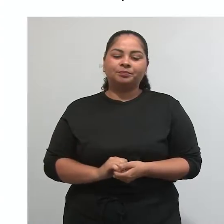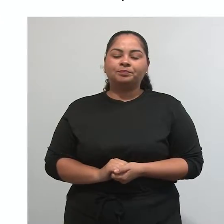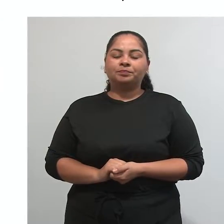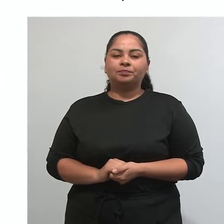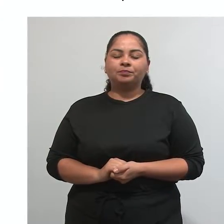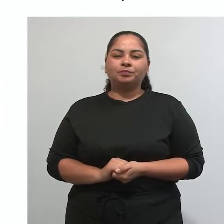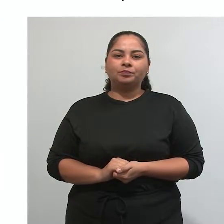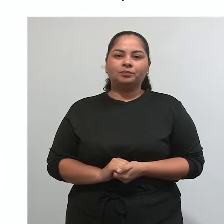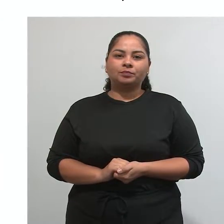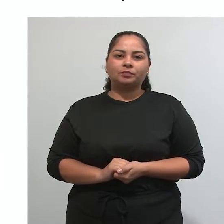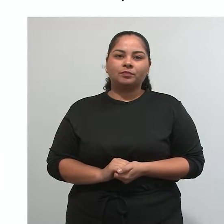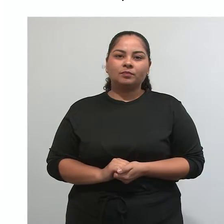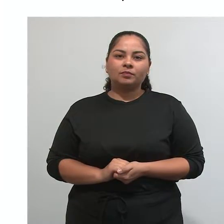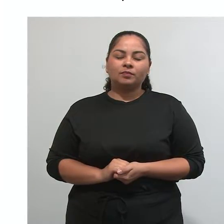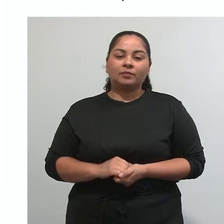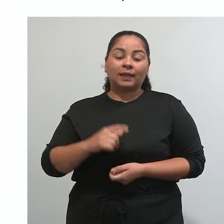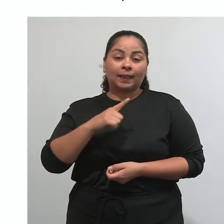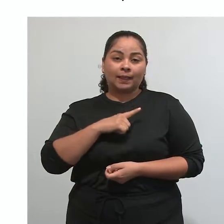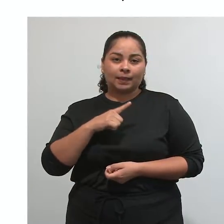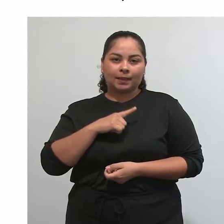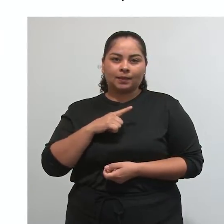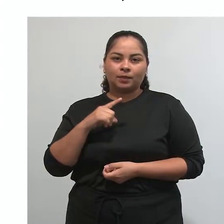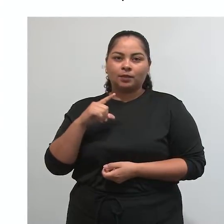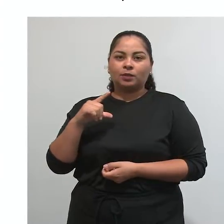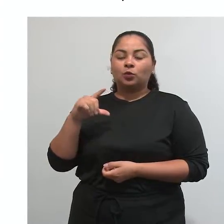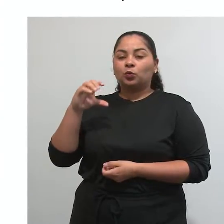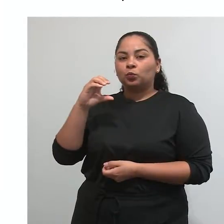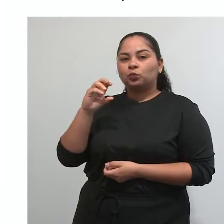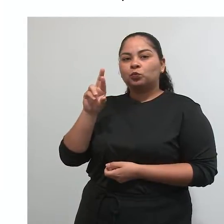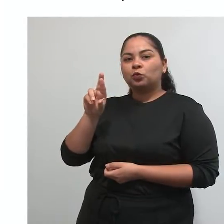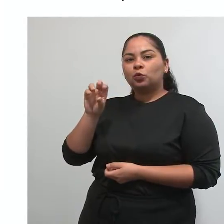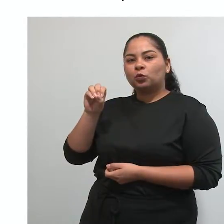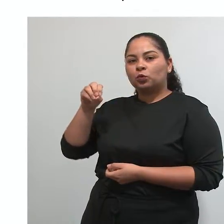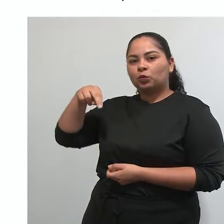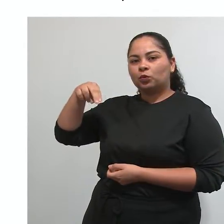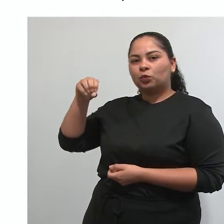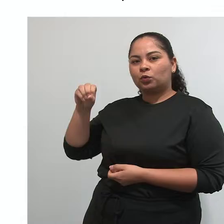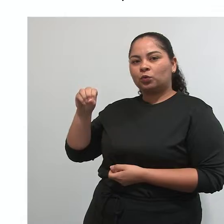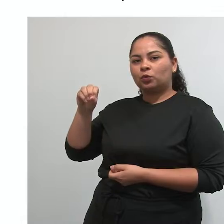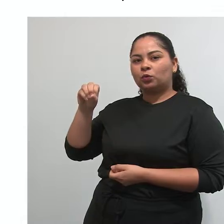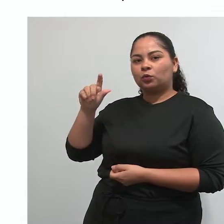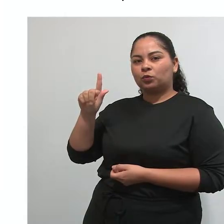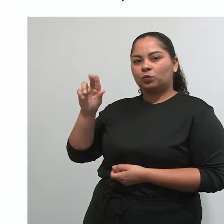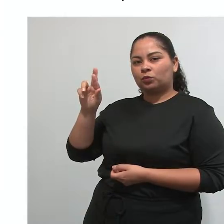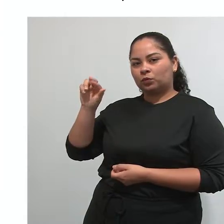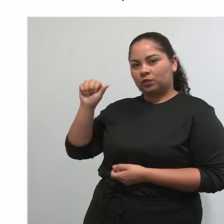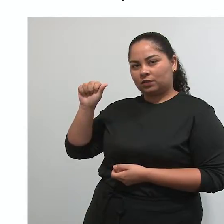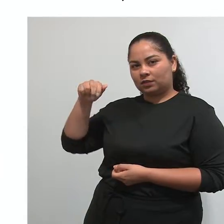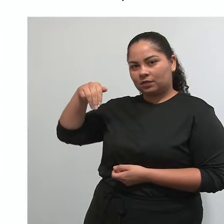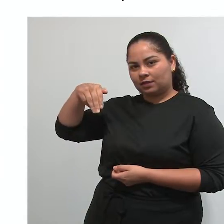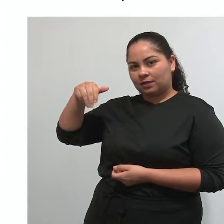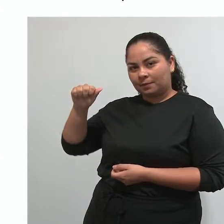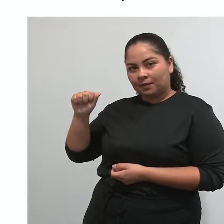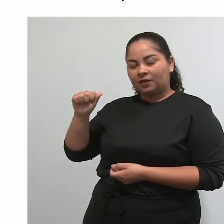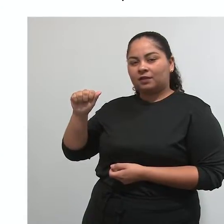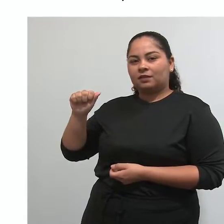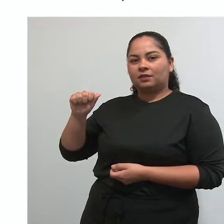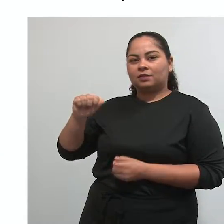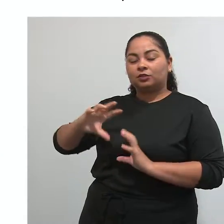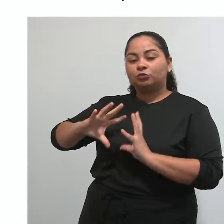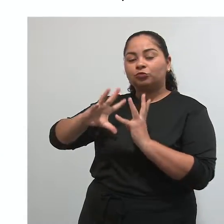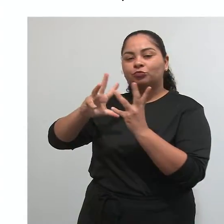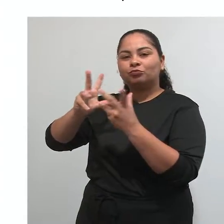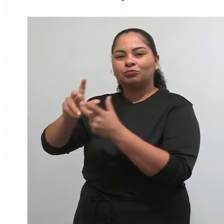E por último aqui, mas não menos importante, é o cronograma da atividade, com o horário e atividade